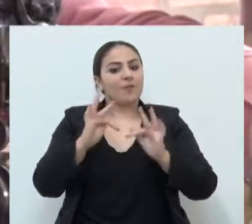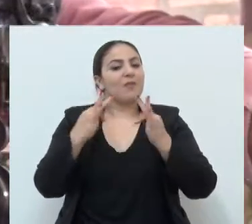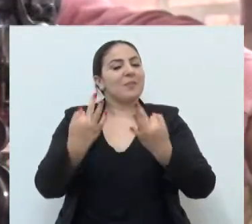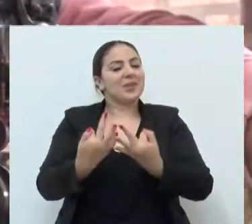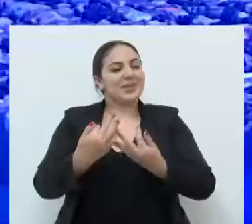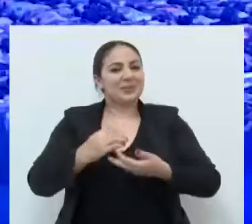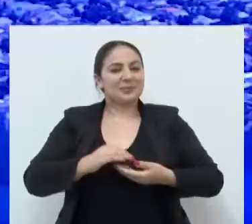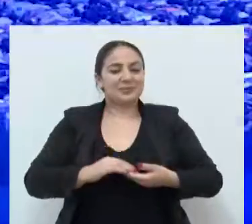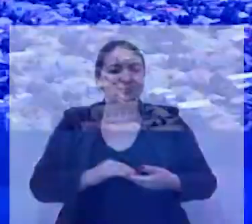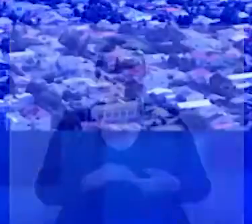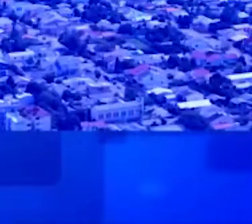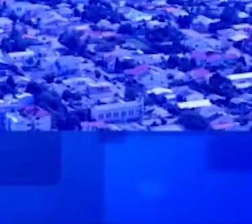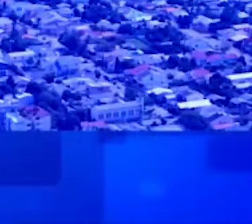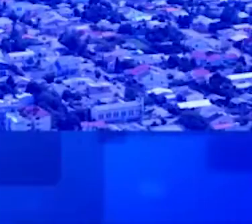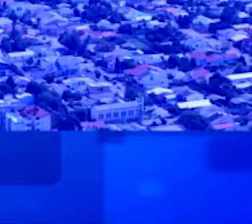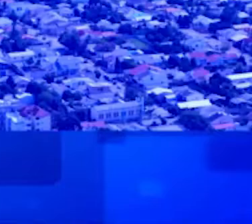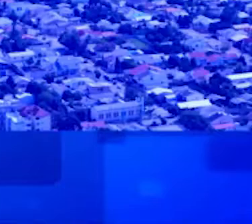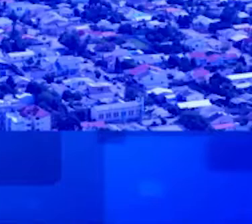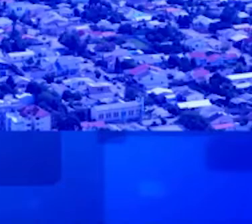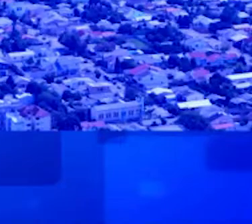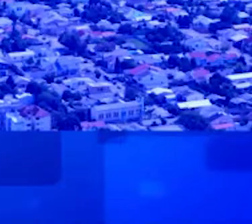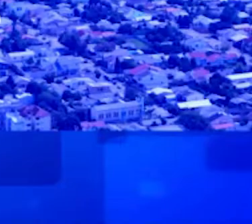uma família.